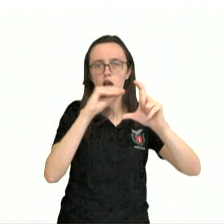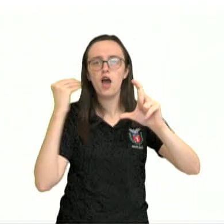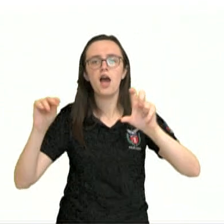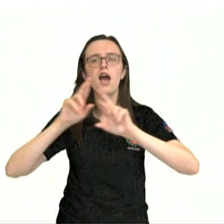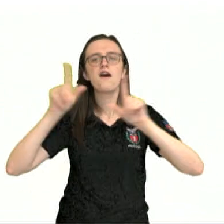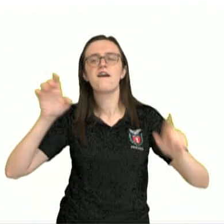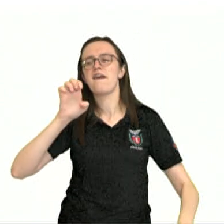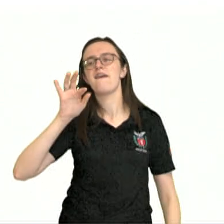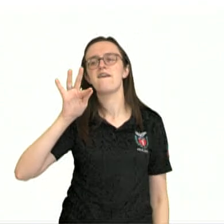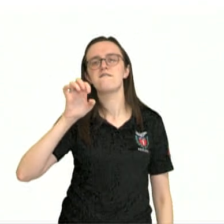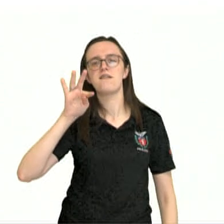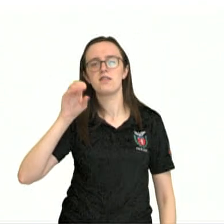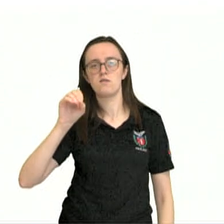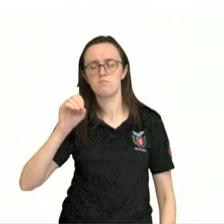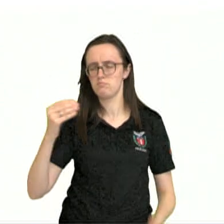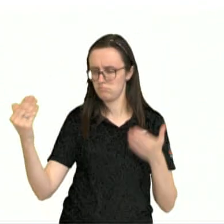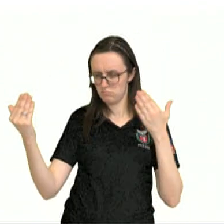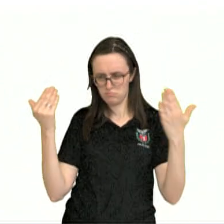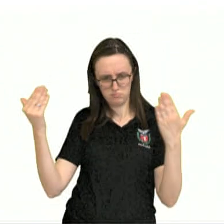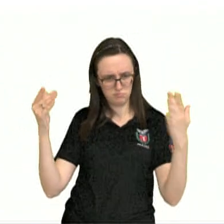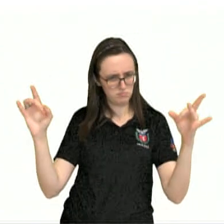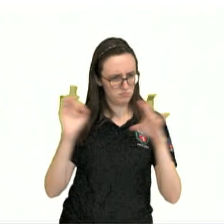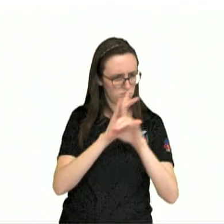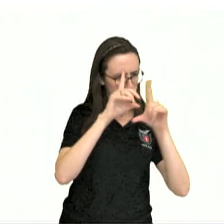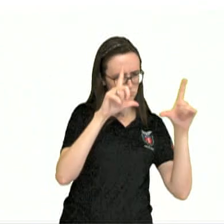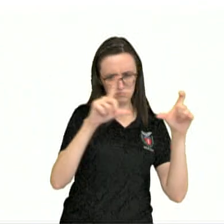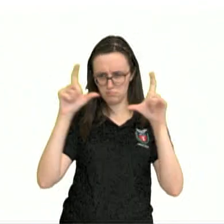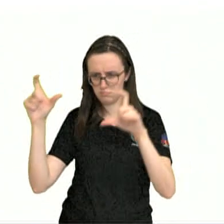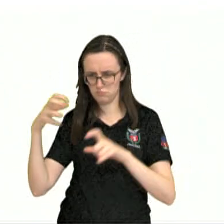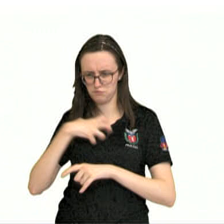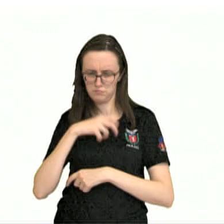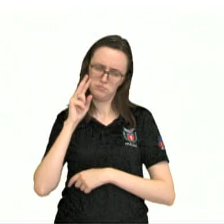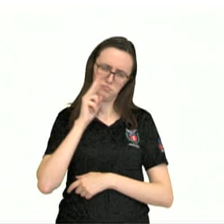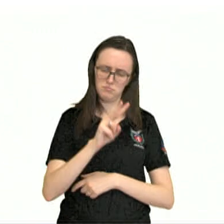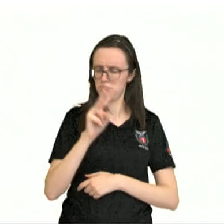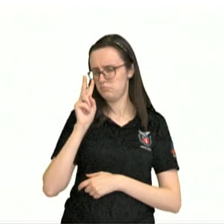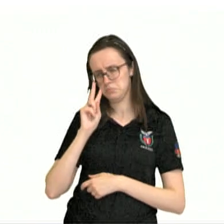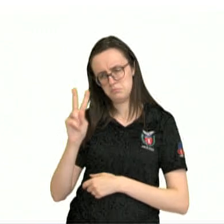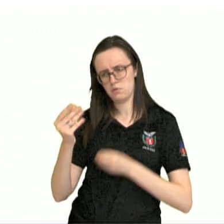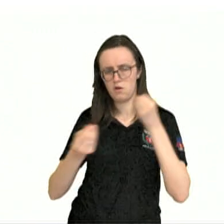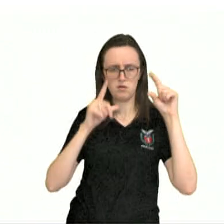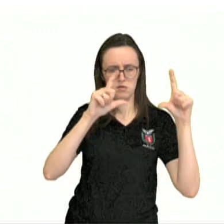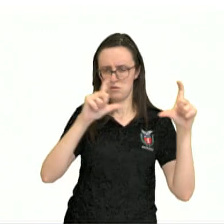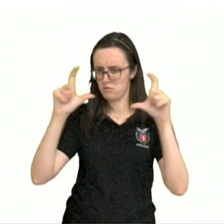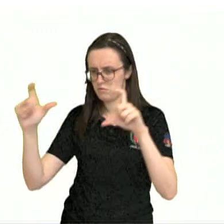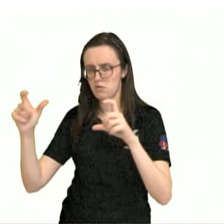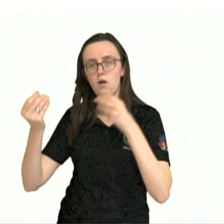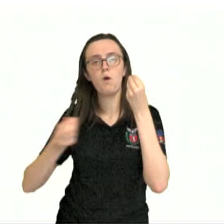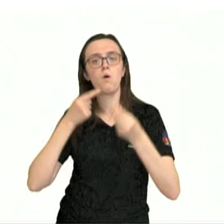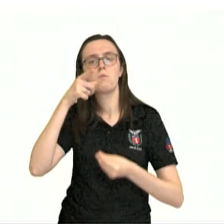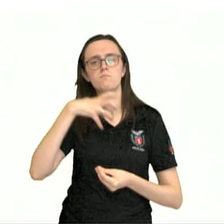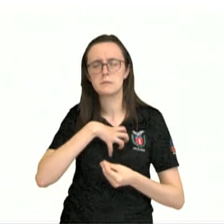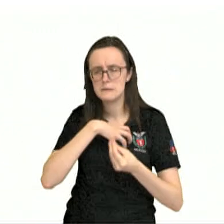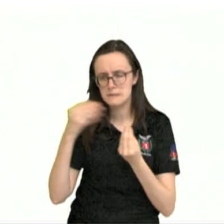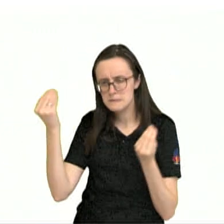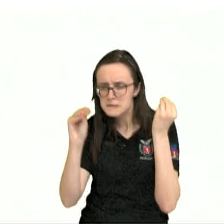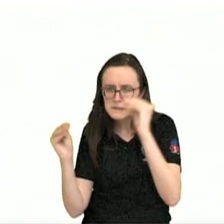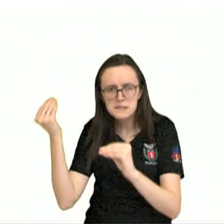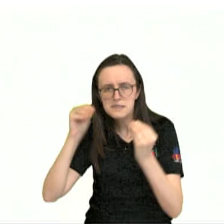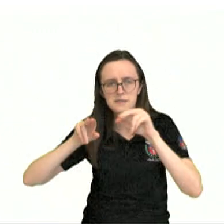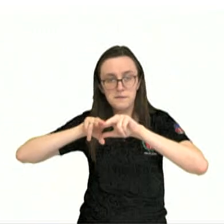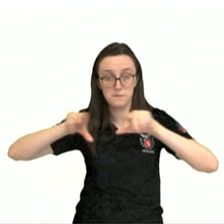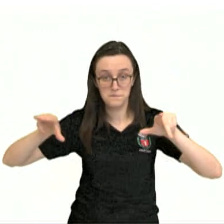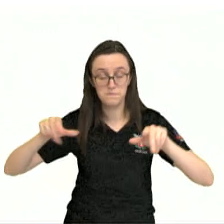diferente, um do outro. Compare as 2 imagens, observando o seu olhar sobre a maneira como você fotografou e como você trabalhou os efeitos